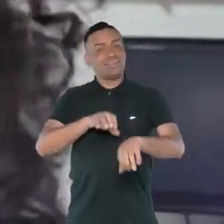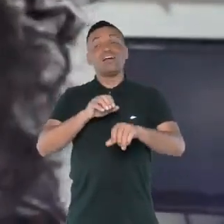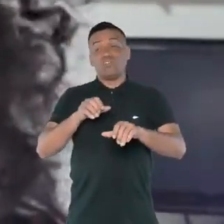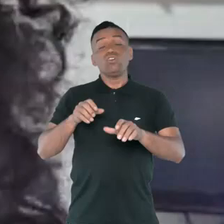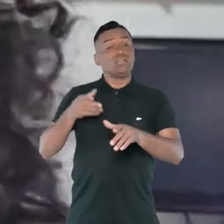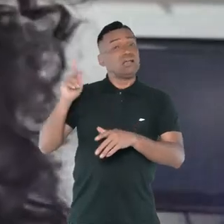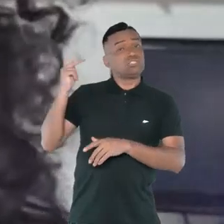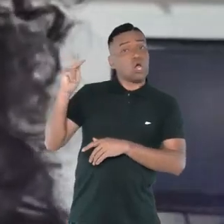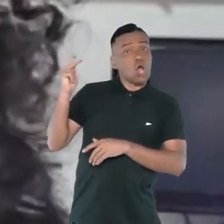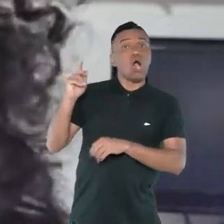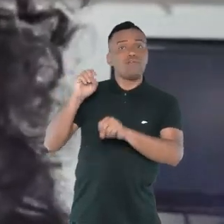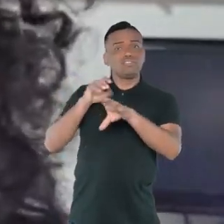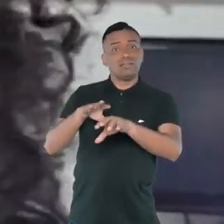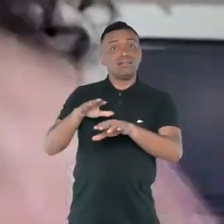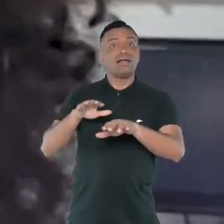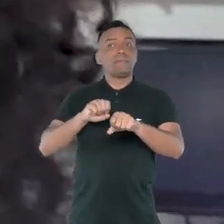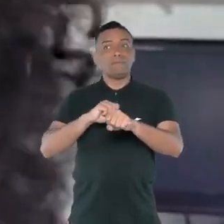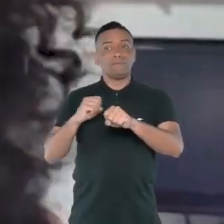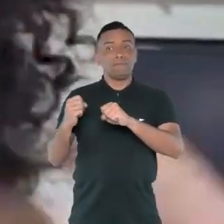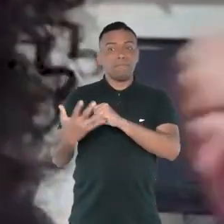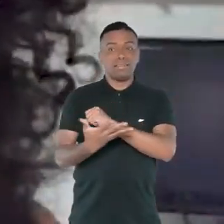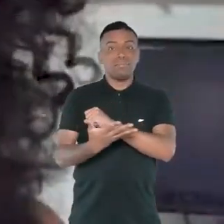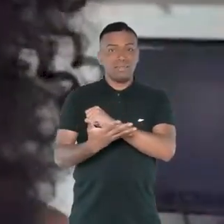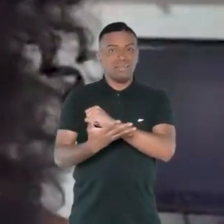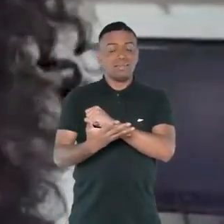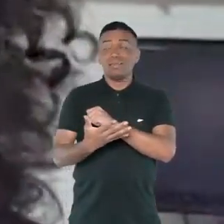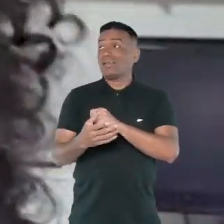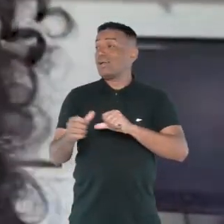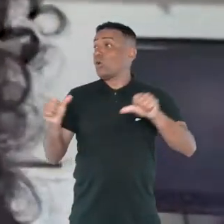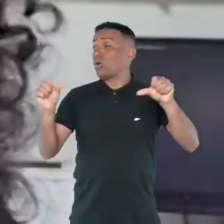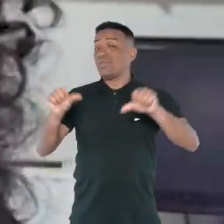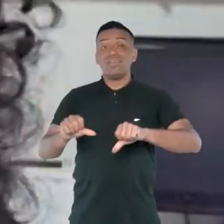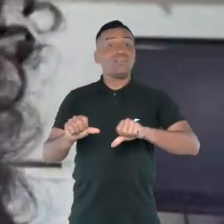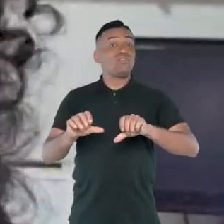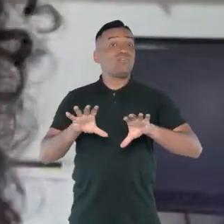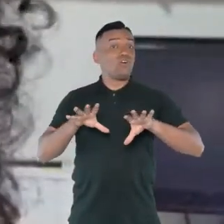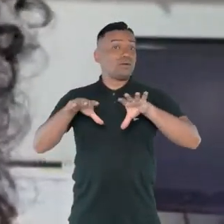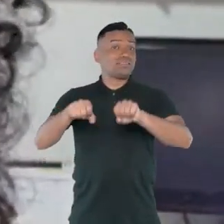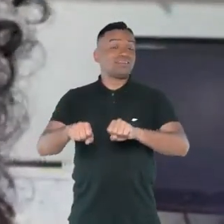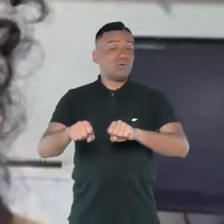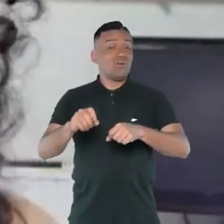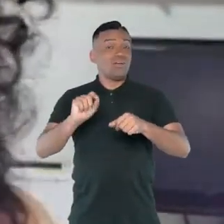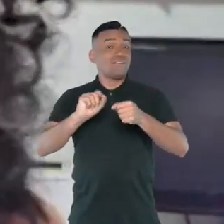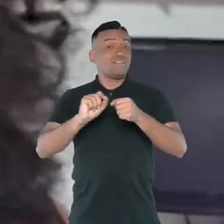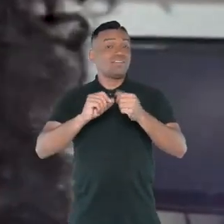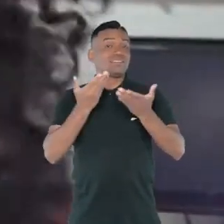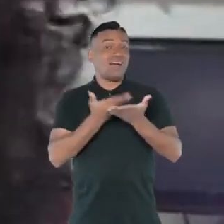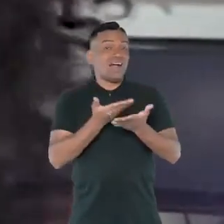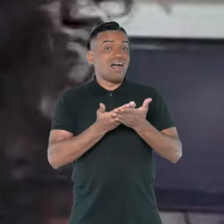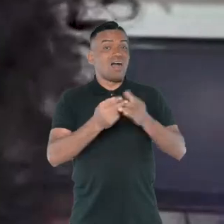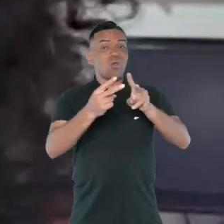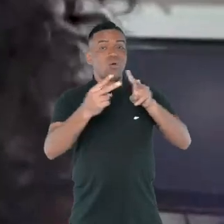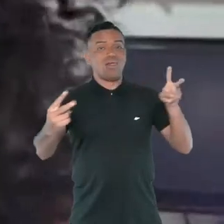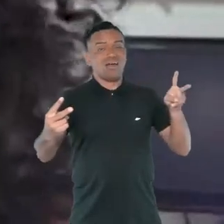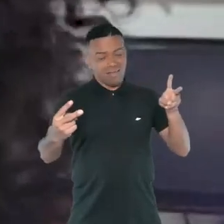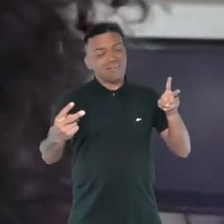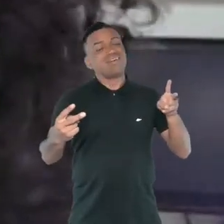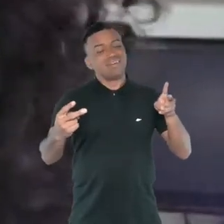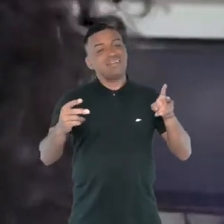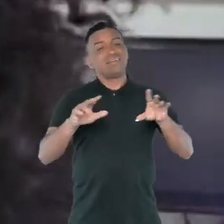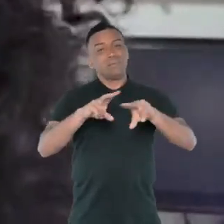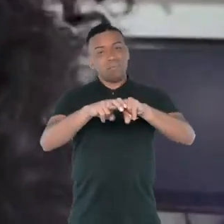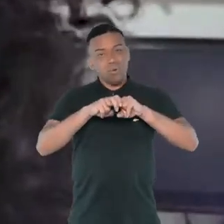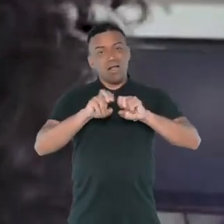é o meu lugar. E aí fui fazendo opções e tal, e me formei na pandemia. E foi horrível me formar na pandemia, fiz